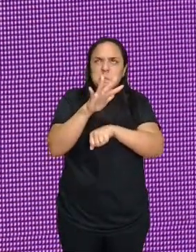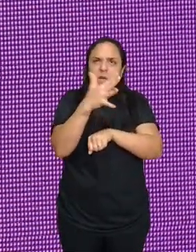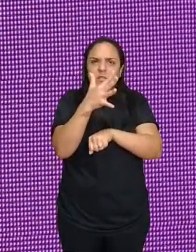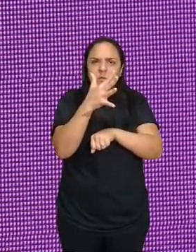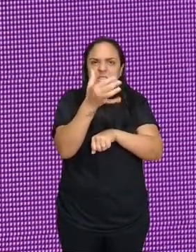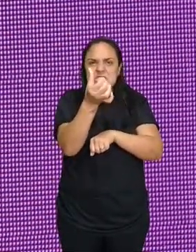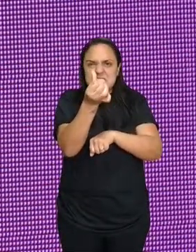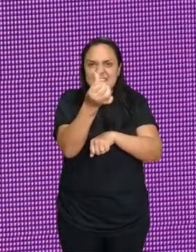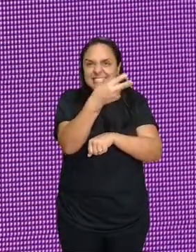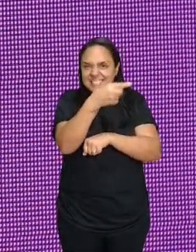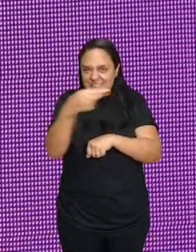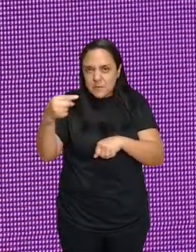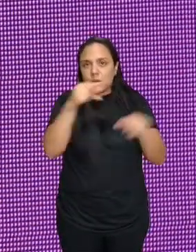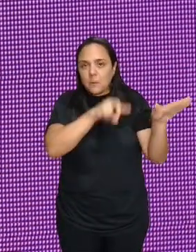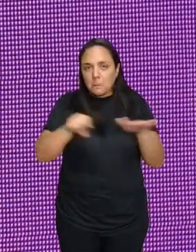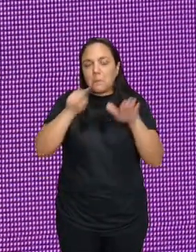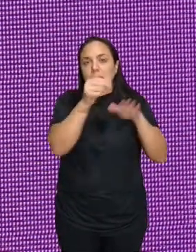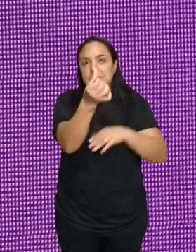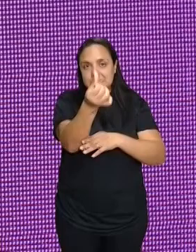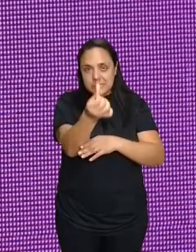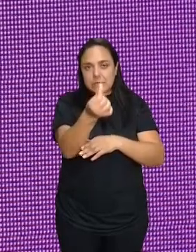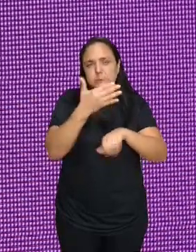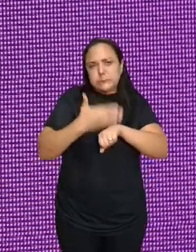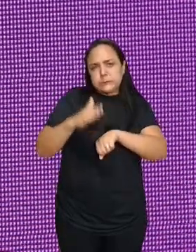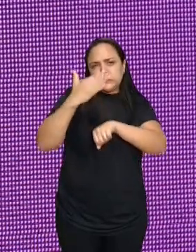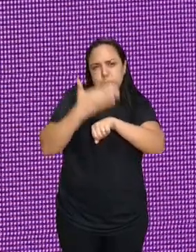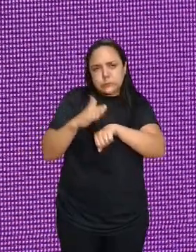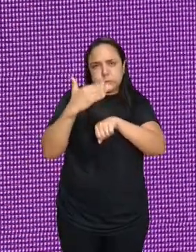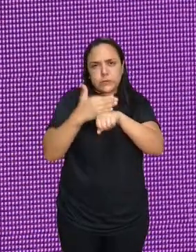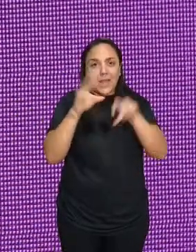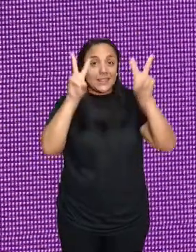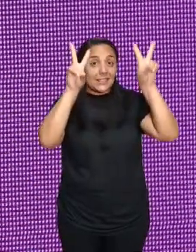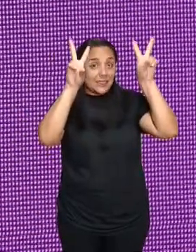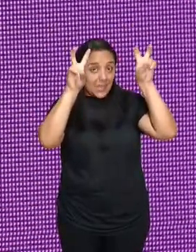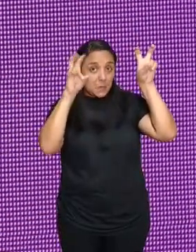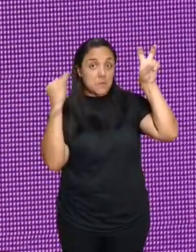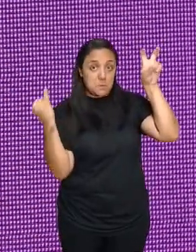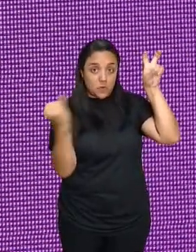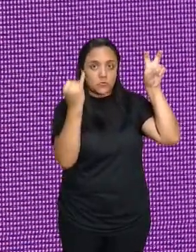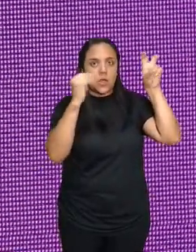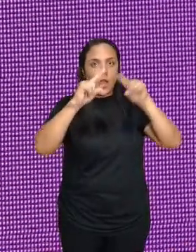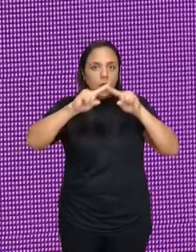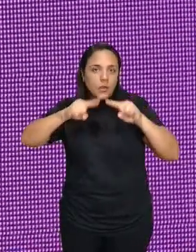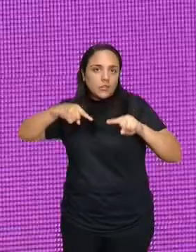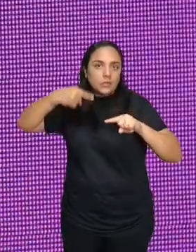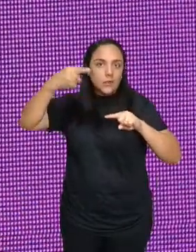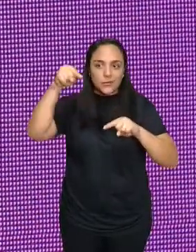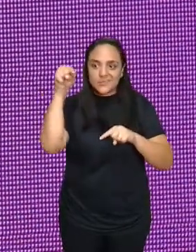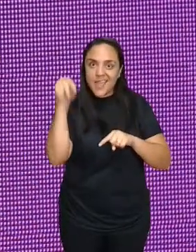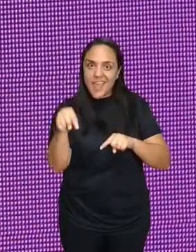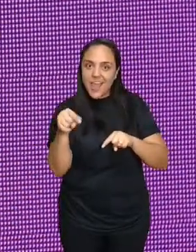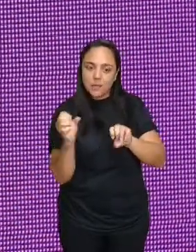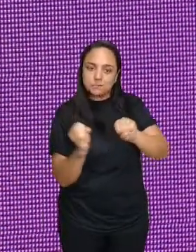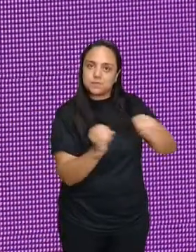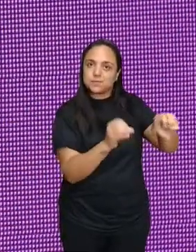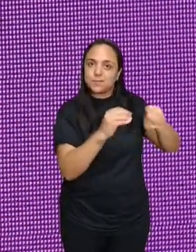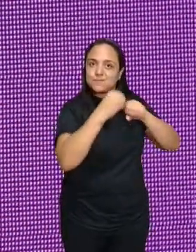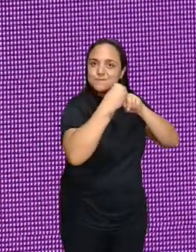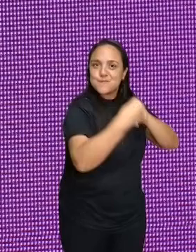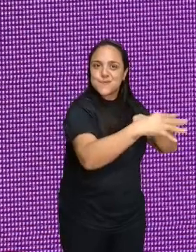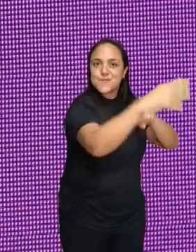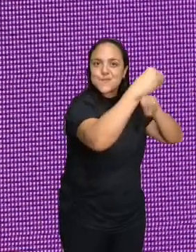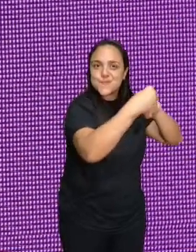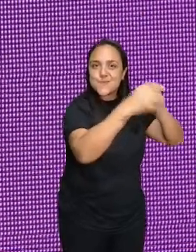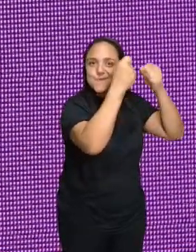6 semanas sobre informações que são pertinentes, que precisam ser trabalhadas, e a partir dali elas acabam multiplicando, seja numa roda de